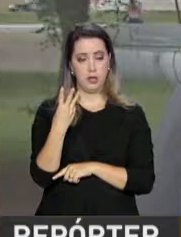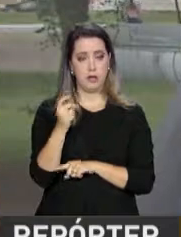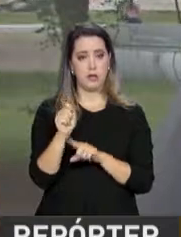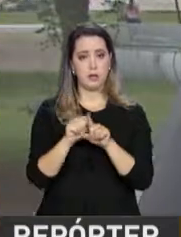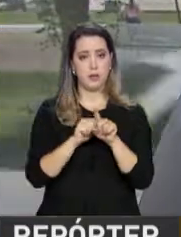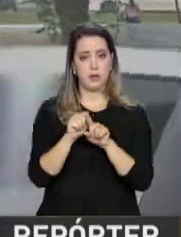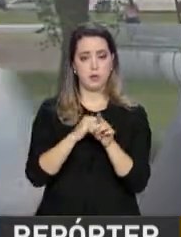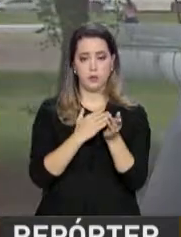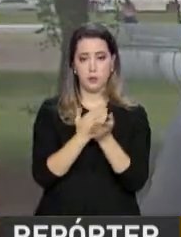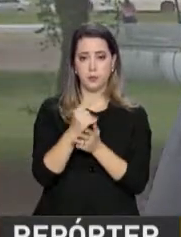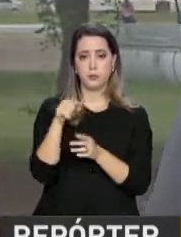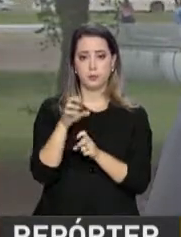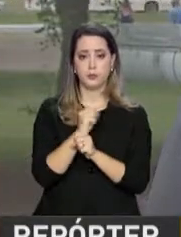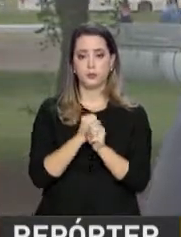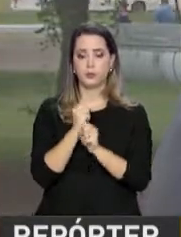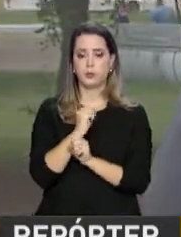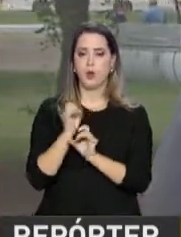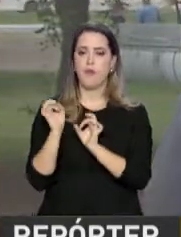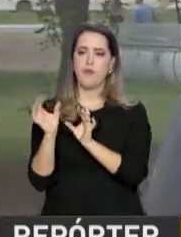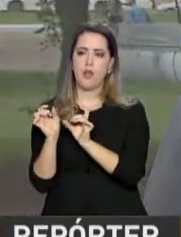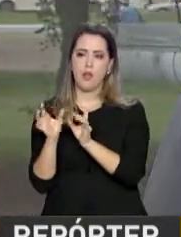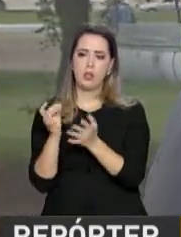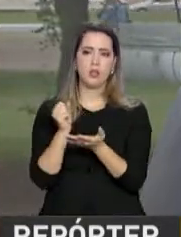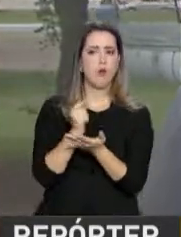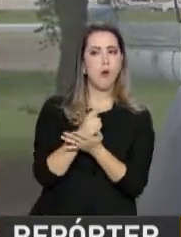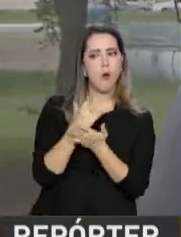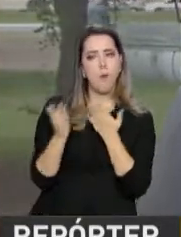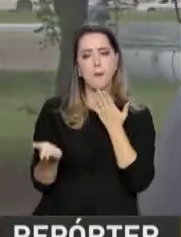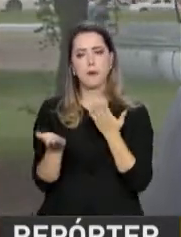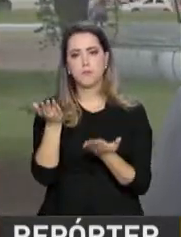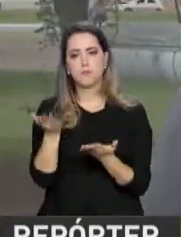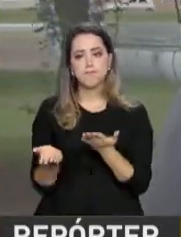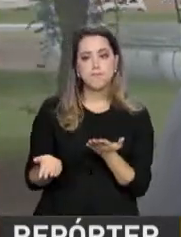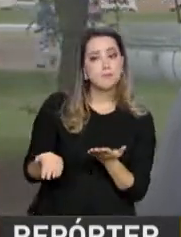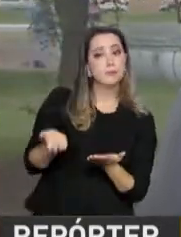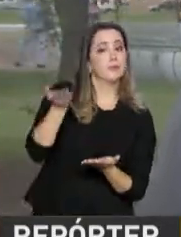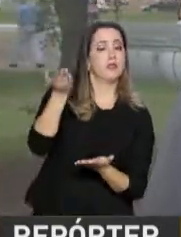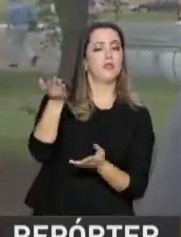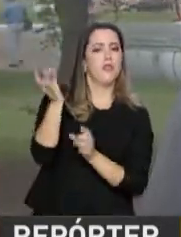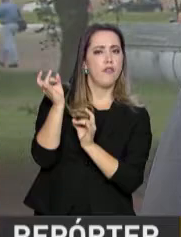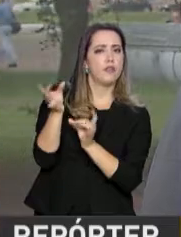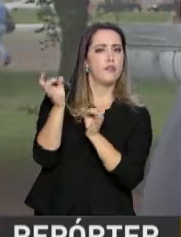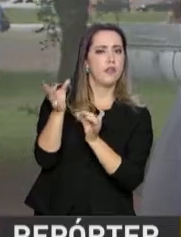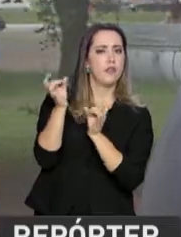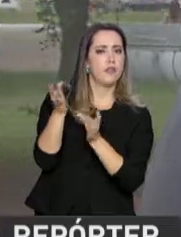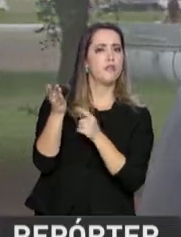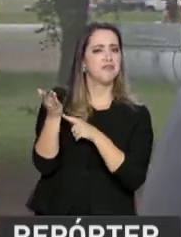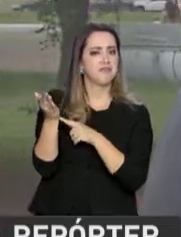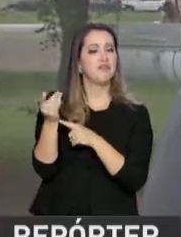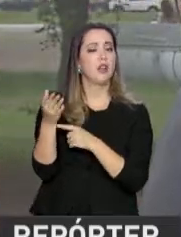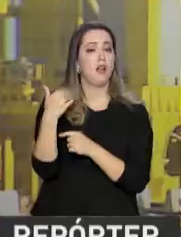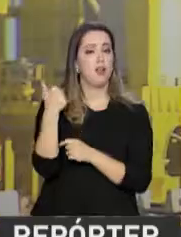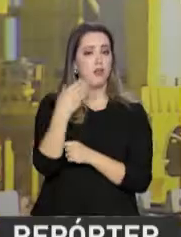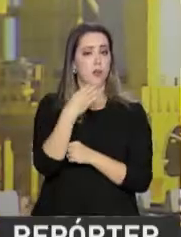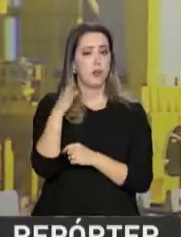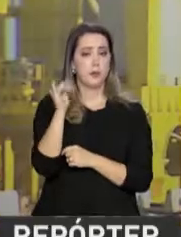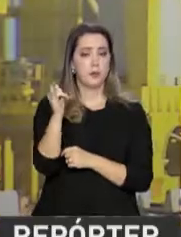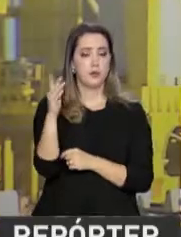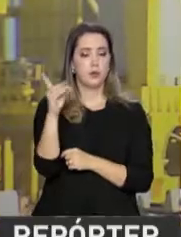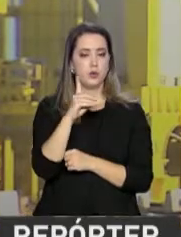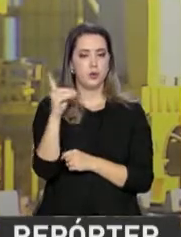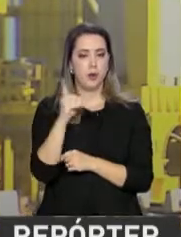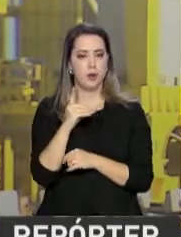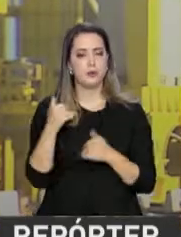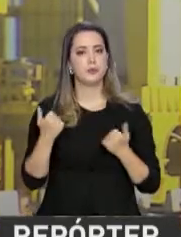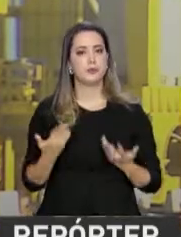entre compras e vendas ao mercado externo o superávit chegou a 14 bilhões de dólares com o resultado